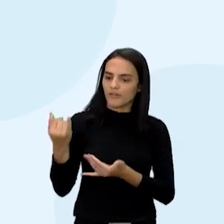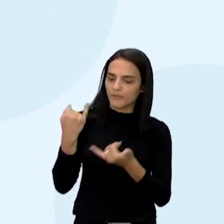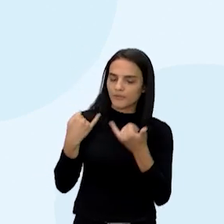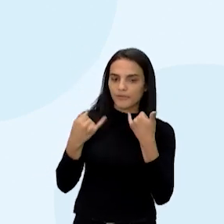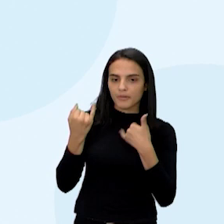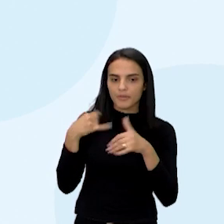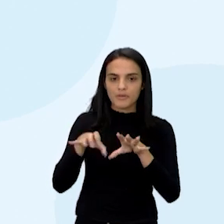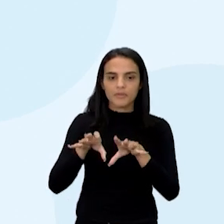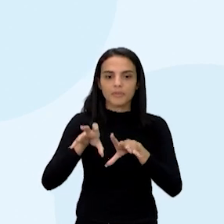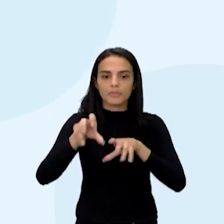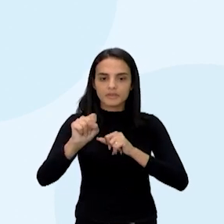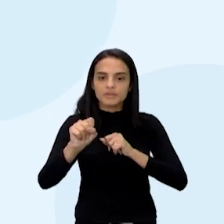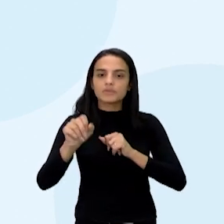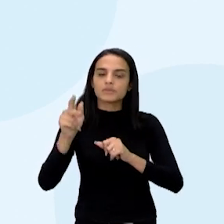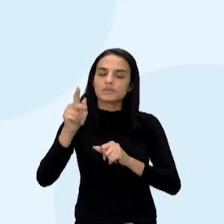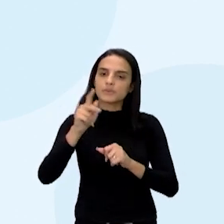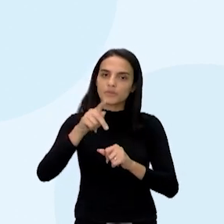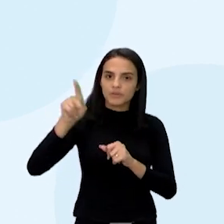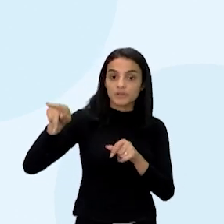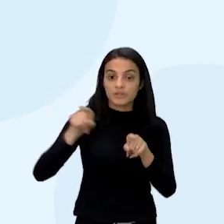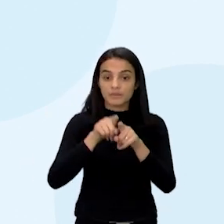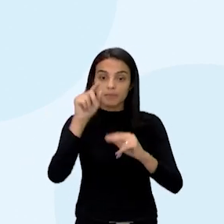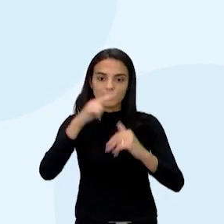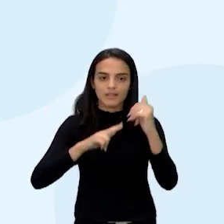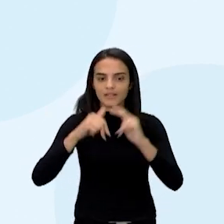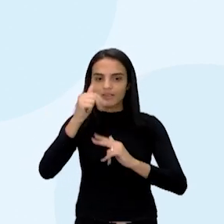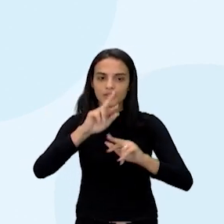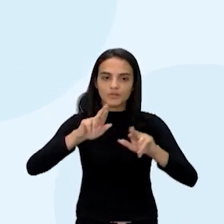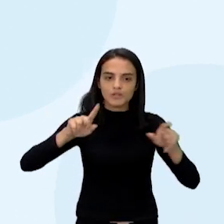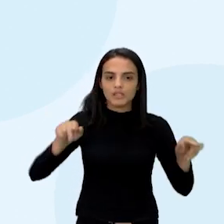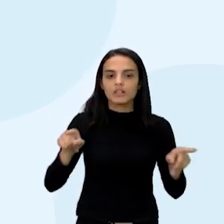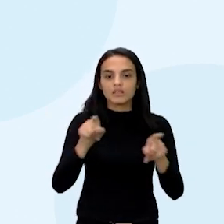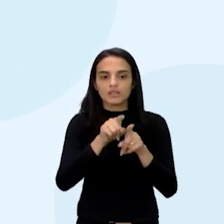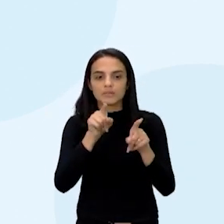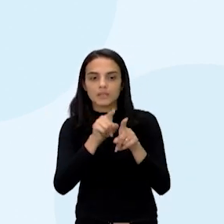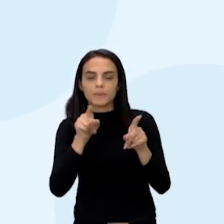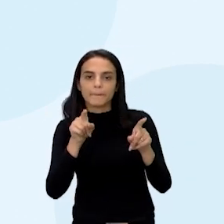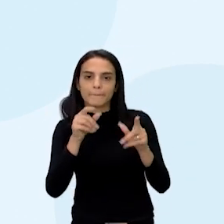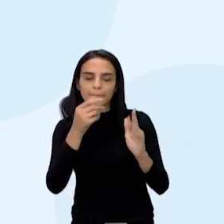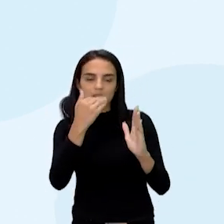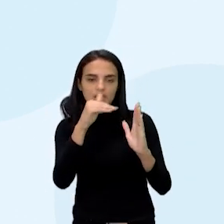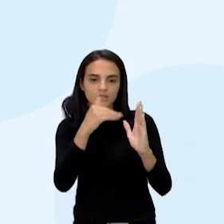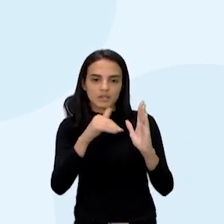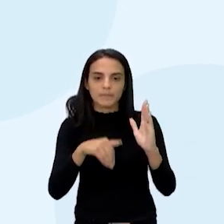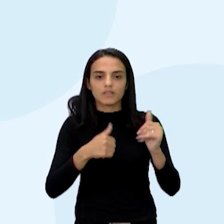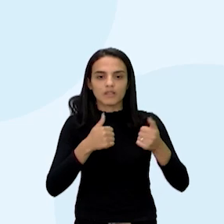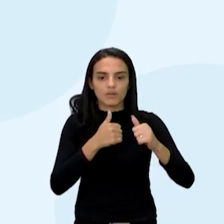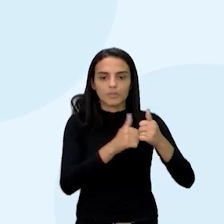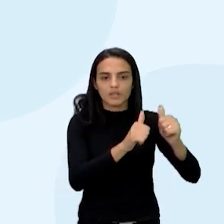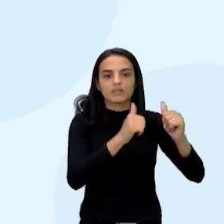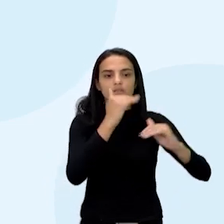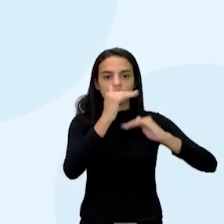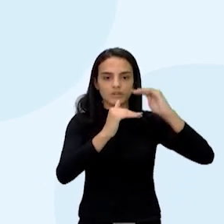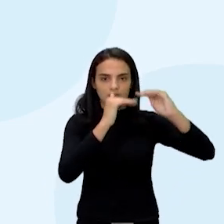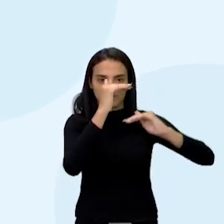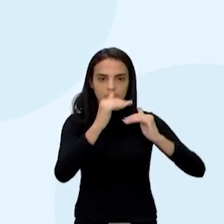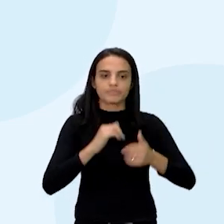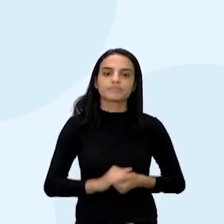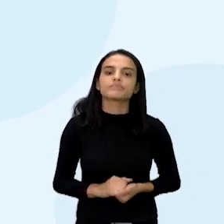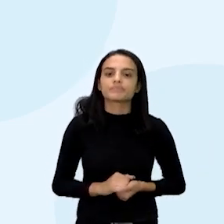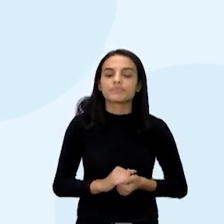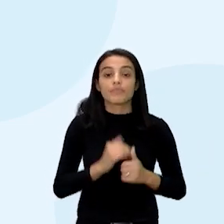professores, material diferenciado e o planejamento e acompanhamento do progresso do estudante. O próximo.